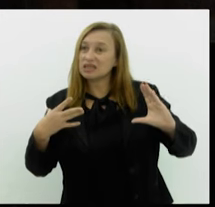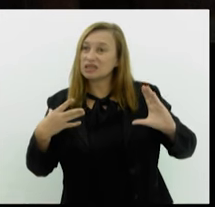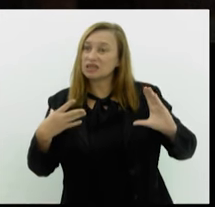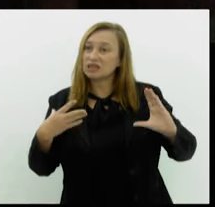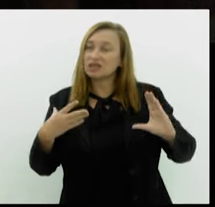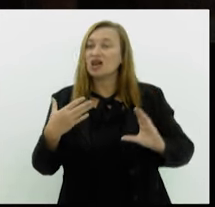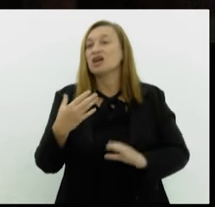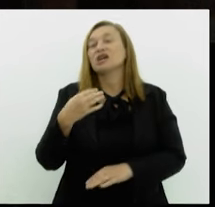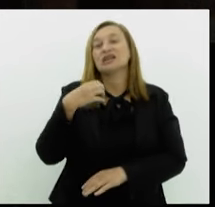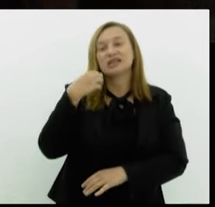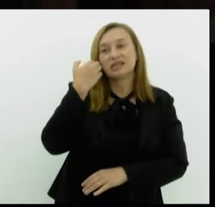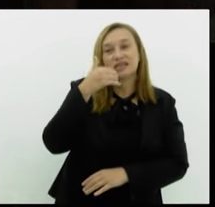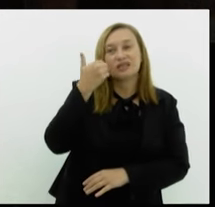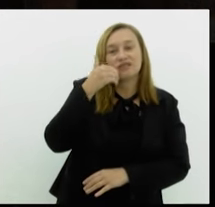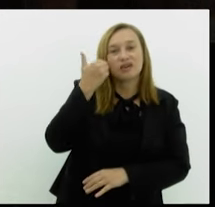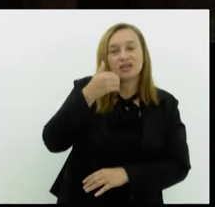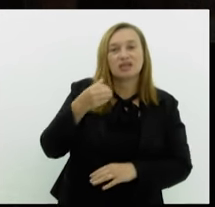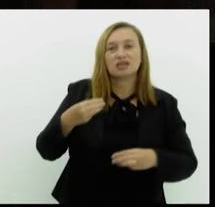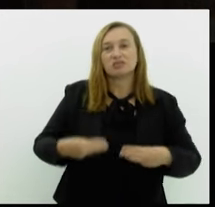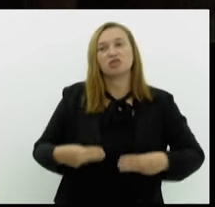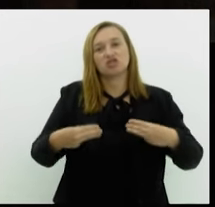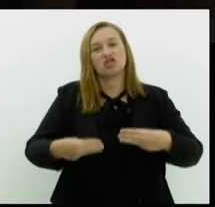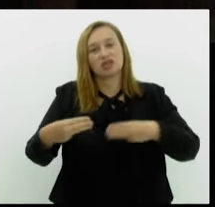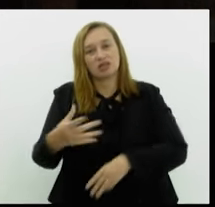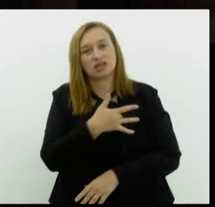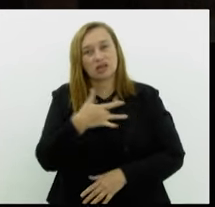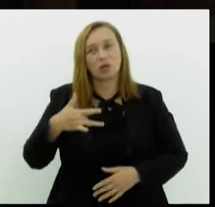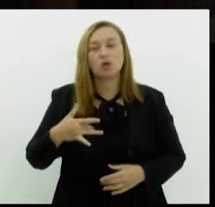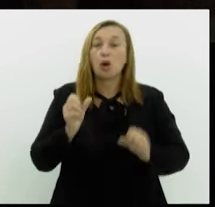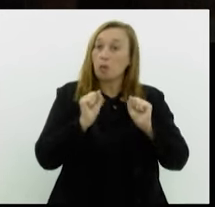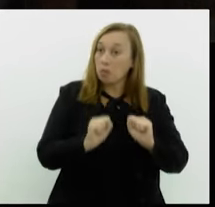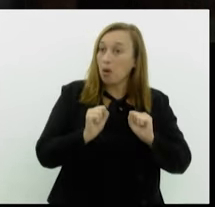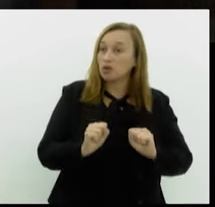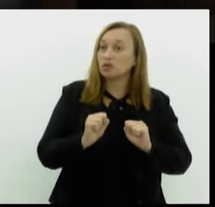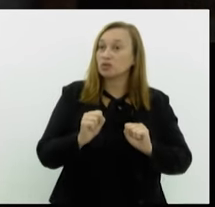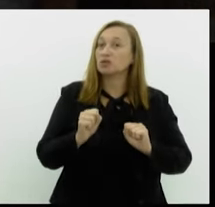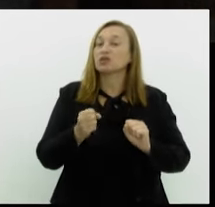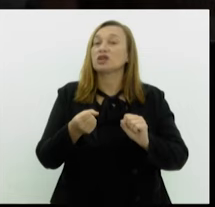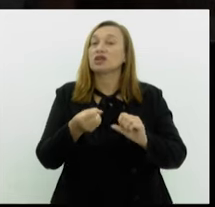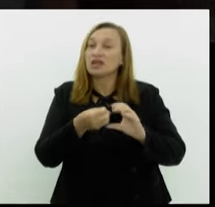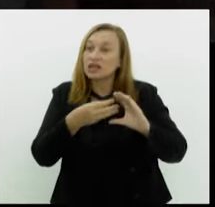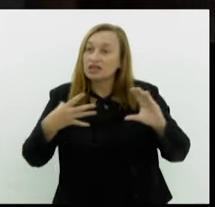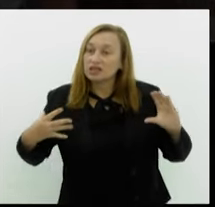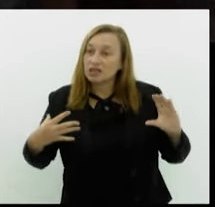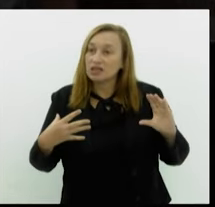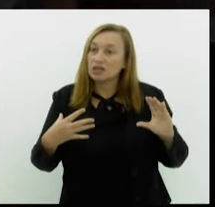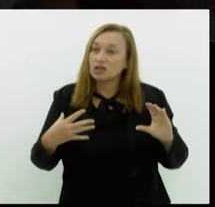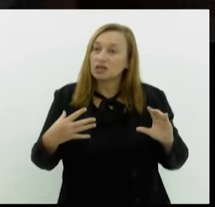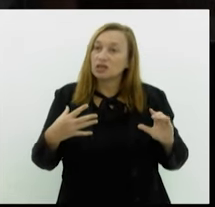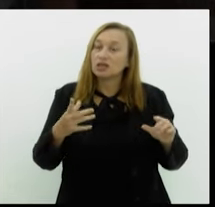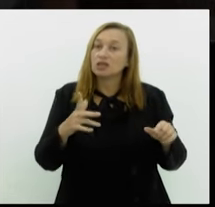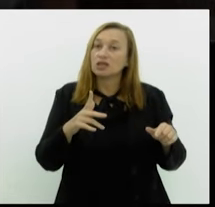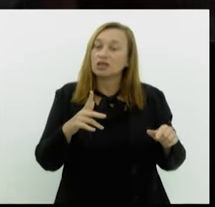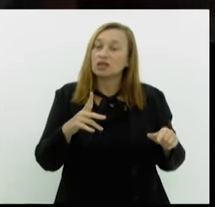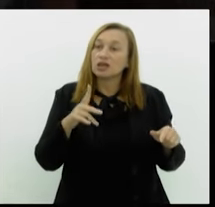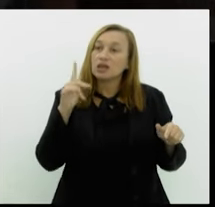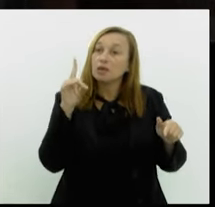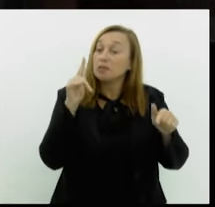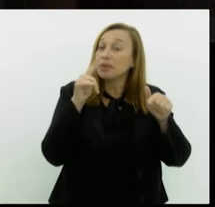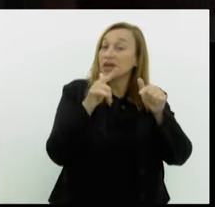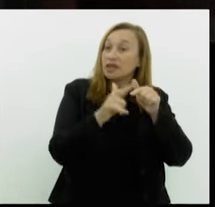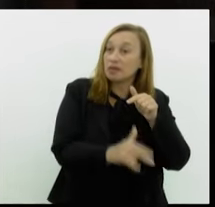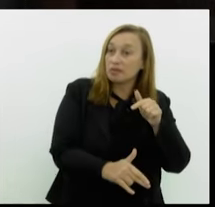pouca vergonha do Ministério da Saúde. Eu posso classificar como omissão criminosa do Ministério